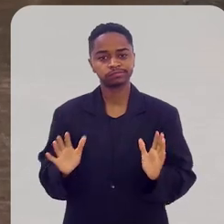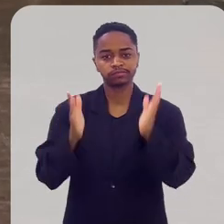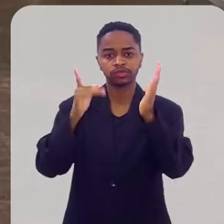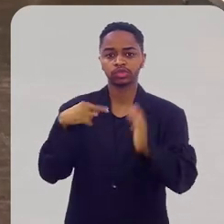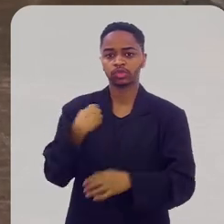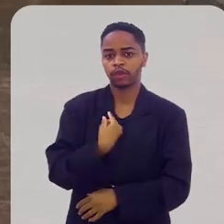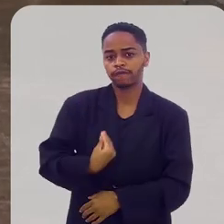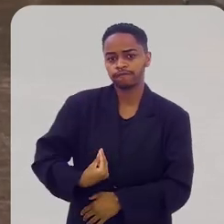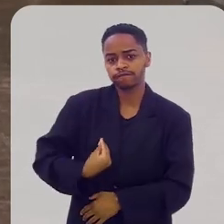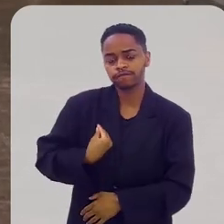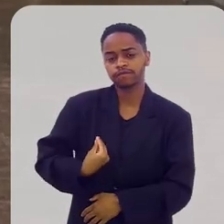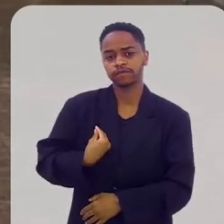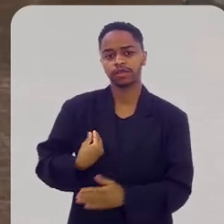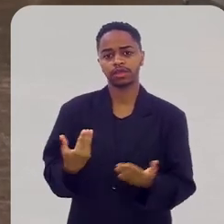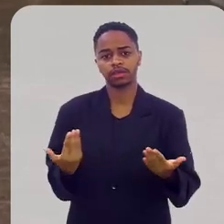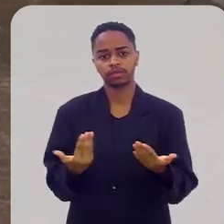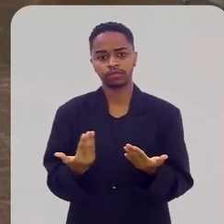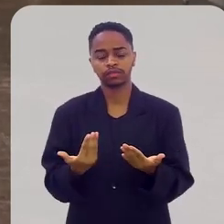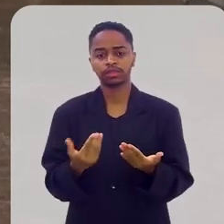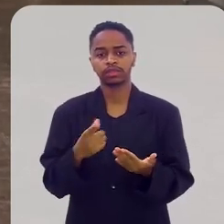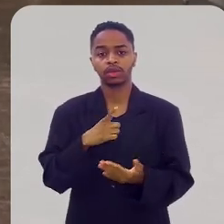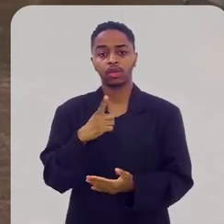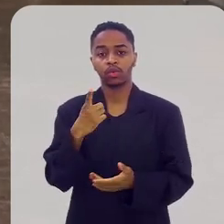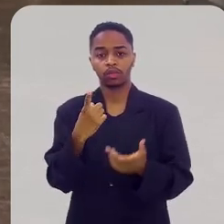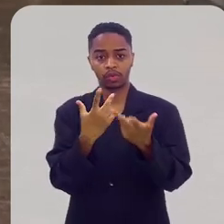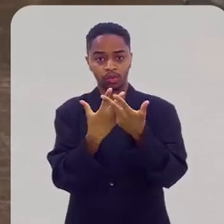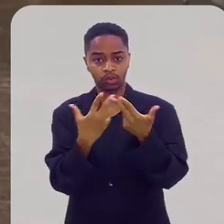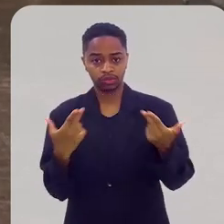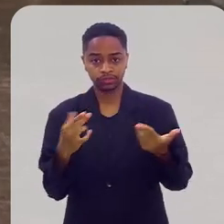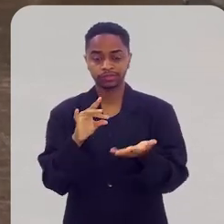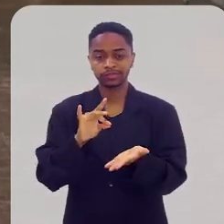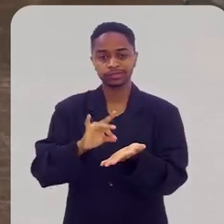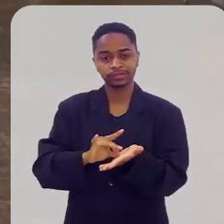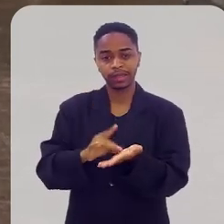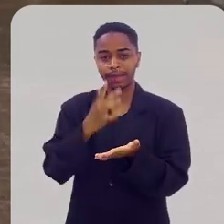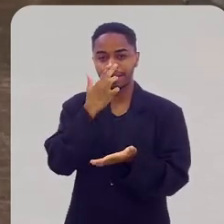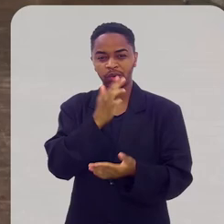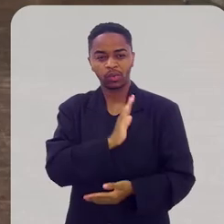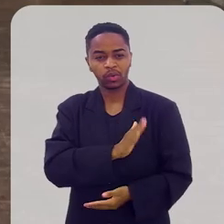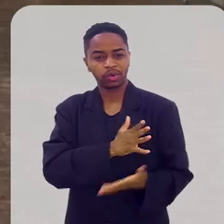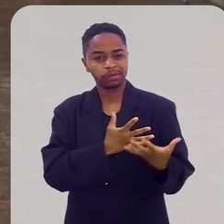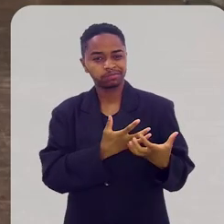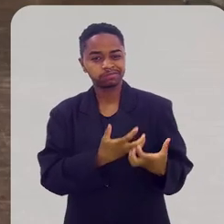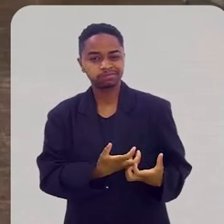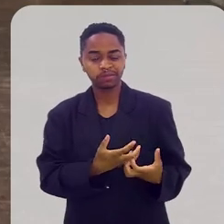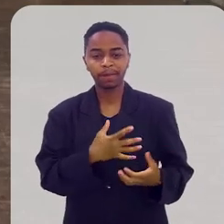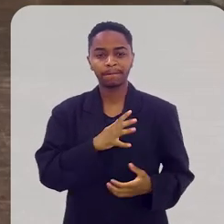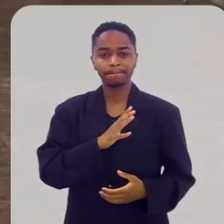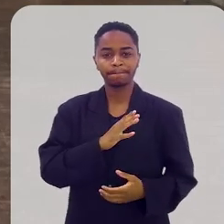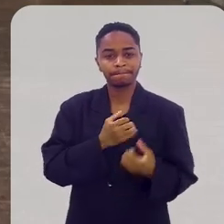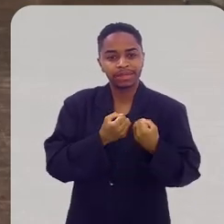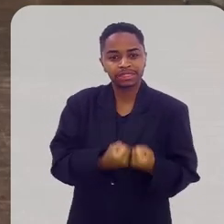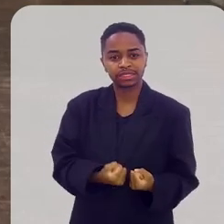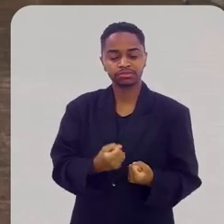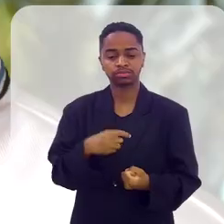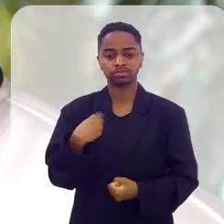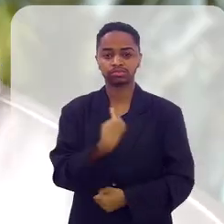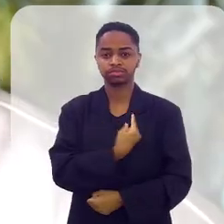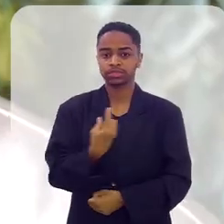vive, que a gente passa, uma das coisas que mais pesa nos nossos corações, às vezes, é estarmos